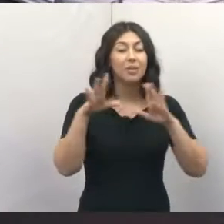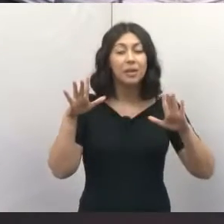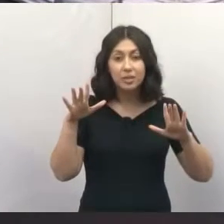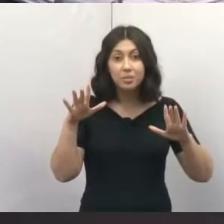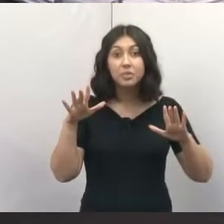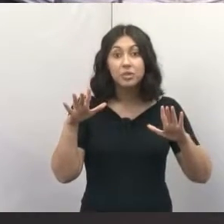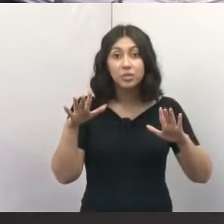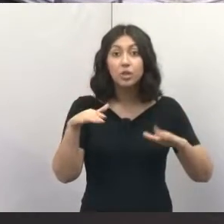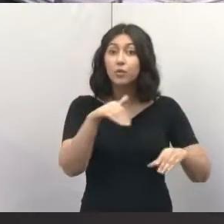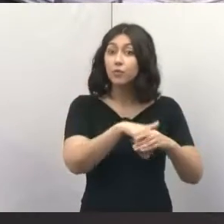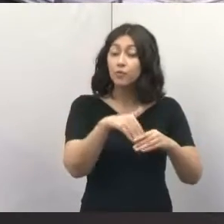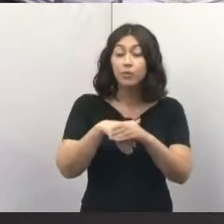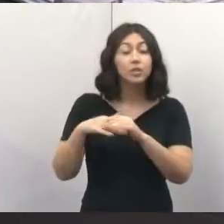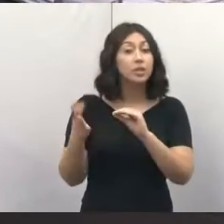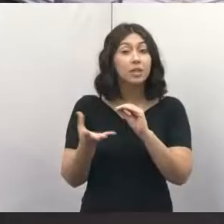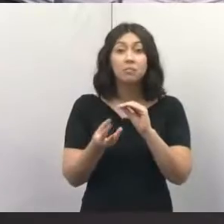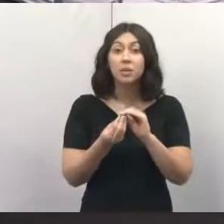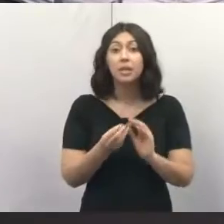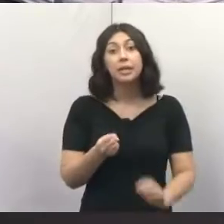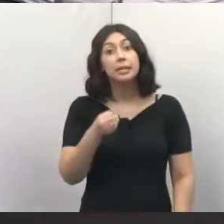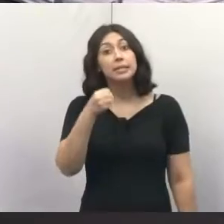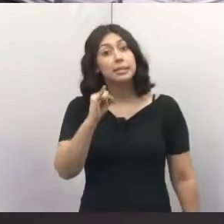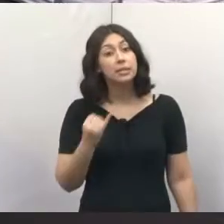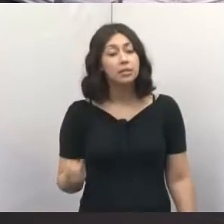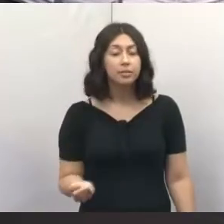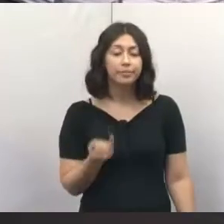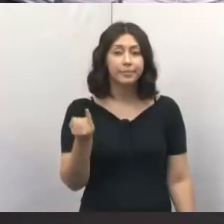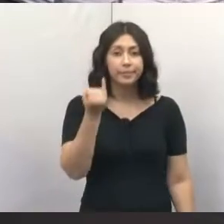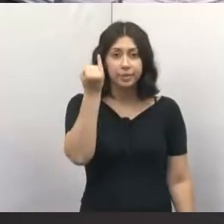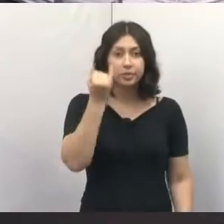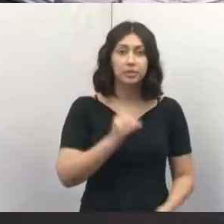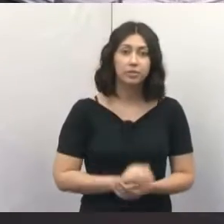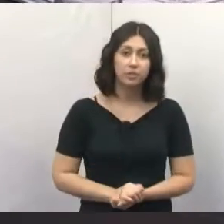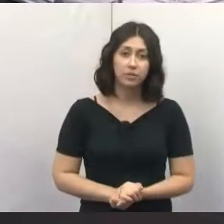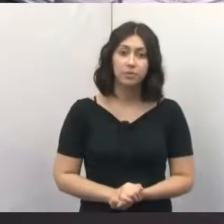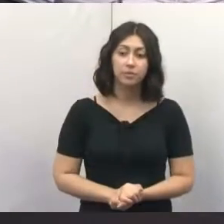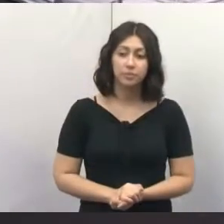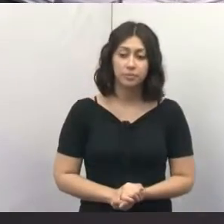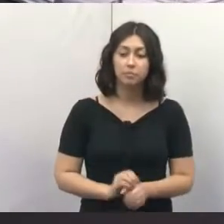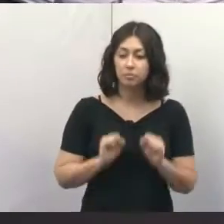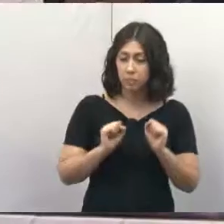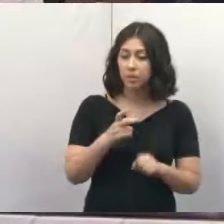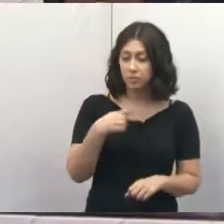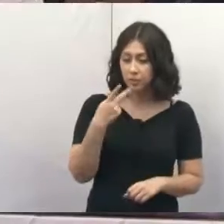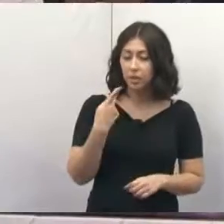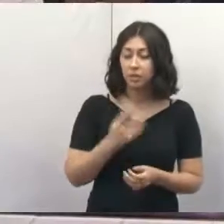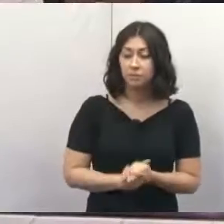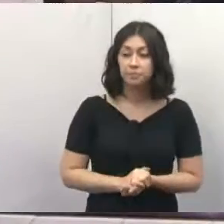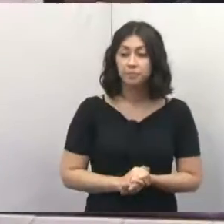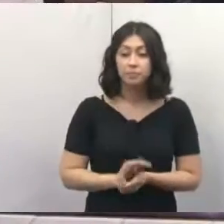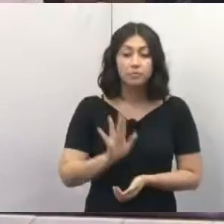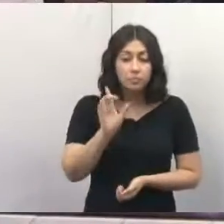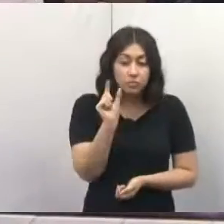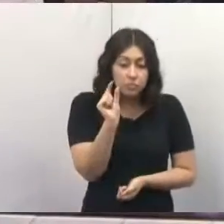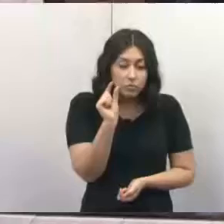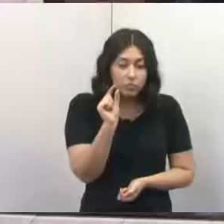democraticamente, de ser votada essa emenda, se for importante para a sociedade. Pois não, vereador? Da